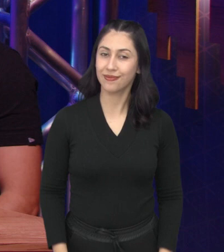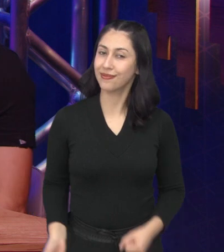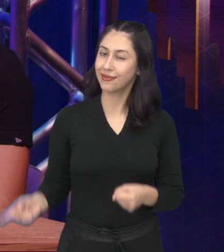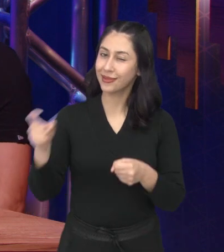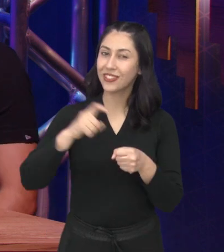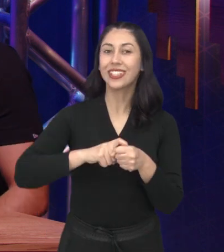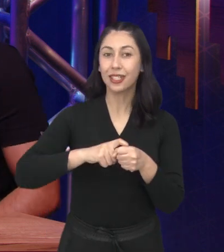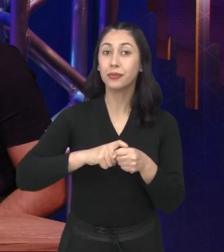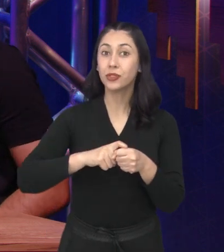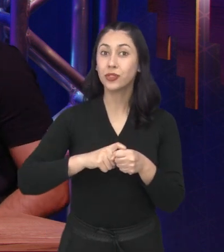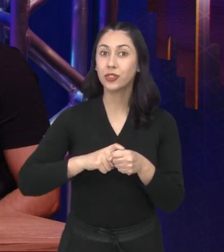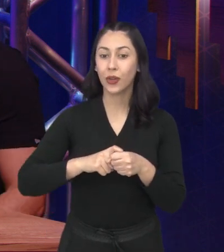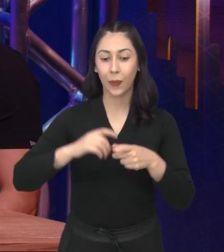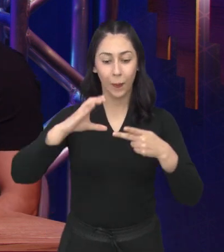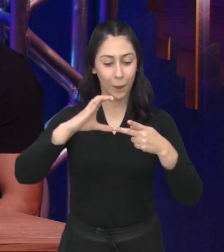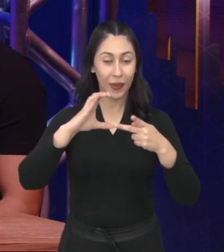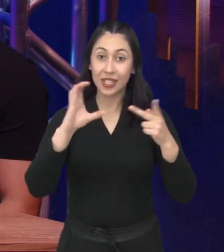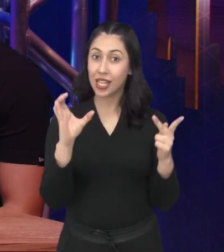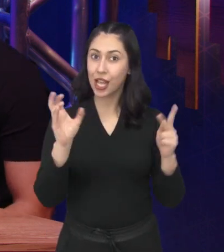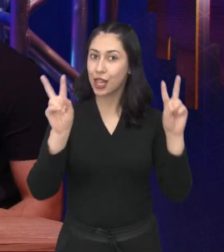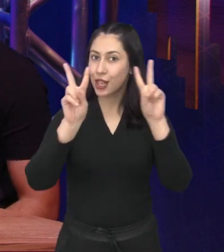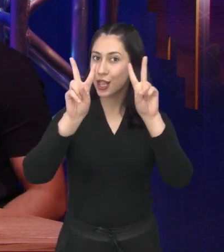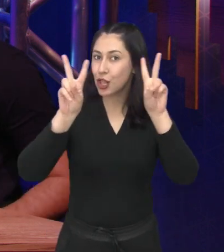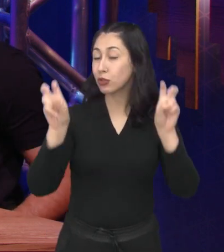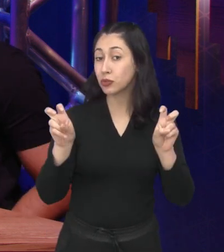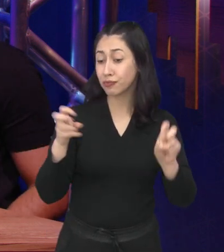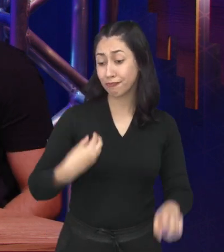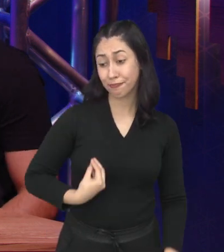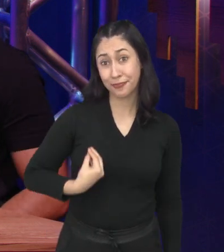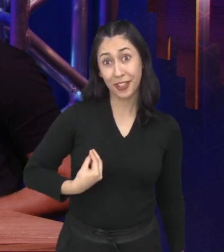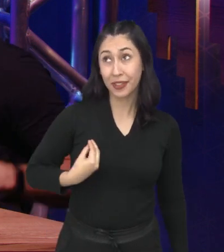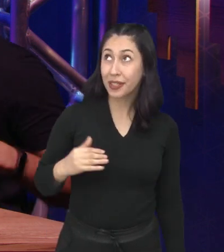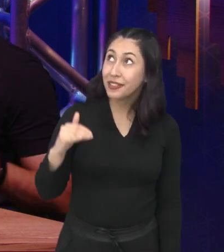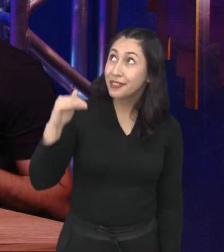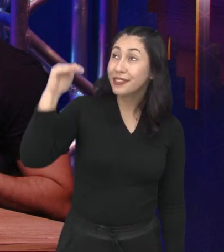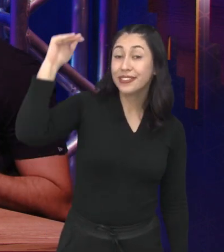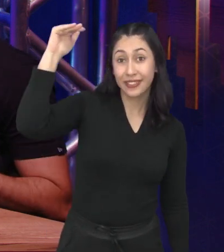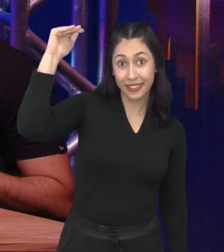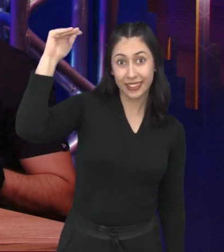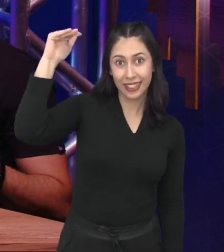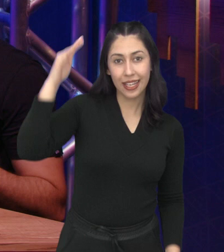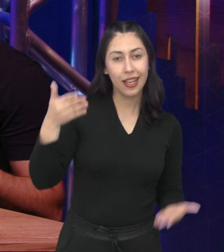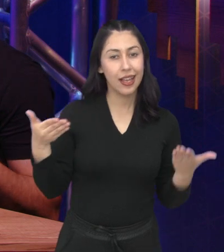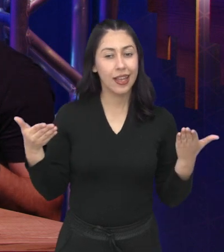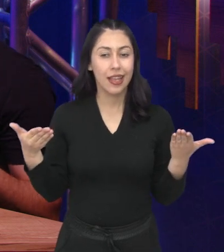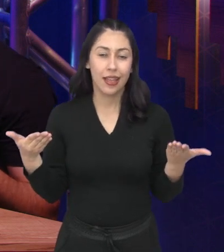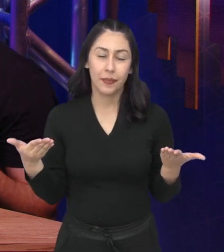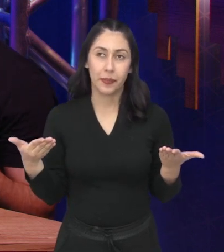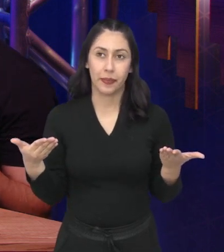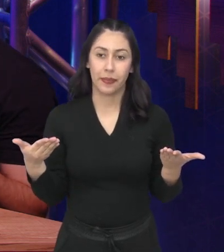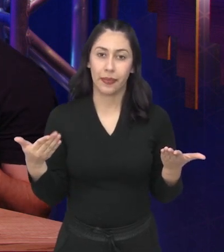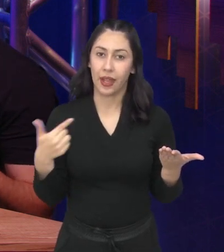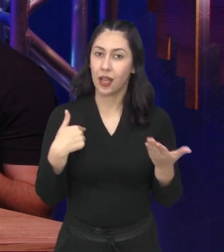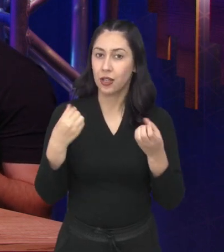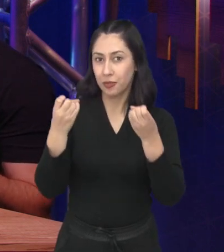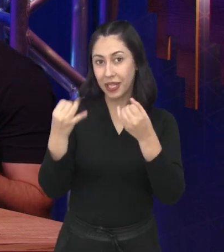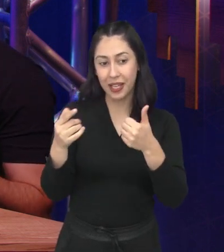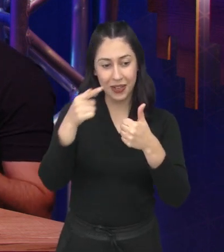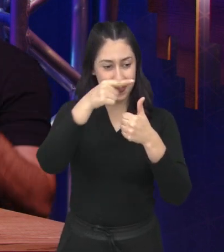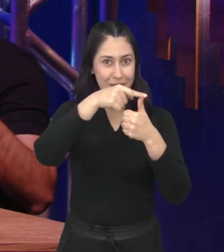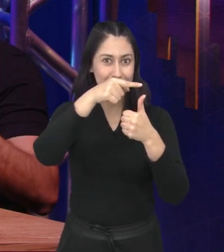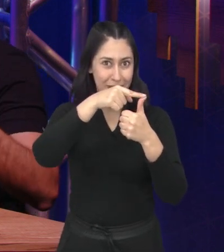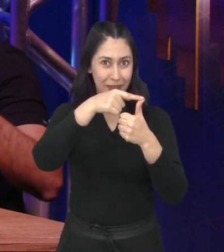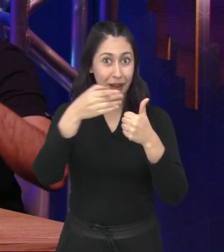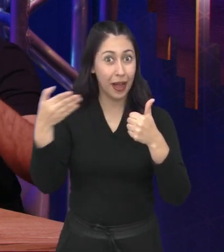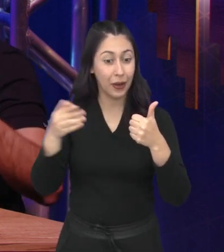Estamos de volta com o Pode Ser, falando sobre a vida adulta hoje. E agora eu falei do zero, agora eu vou